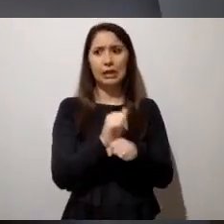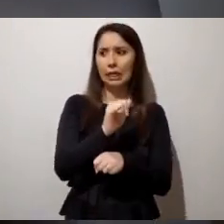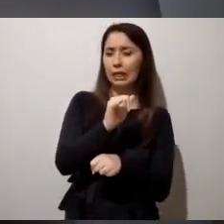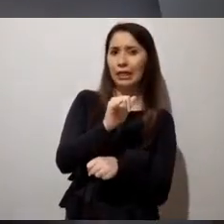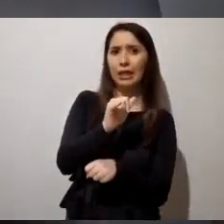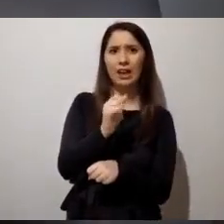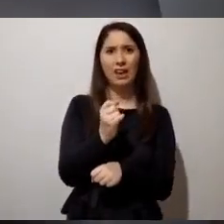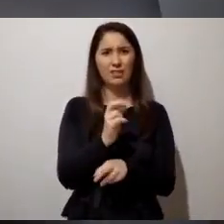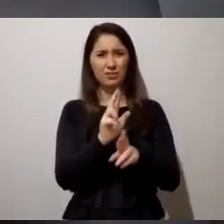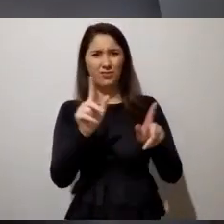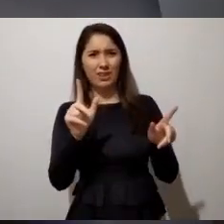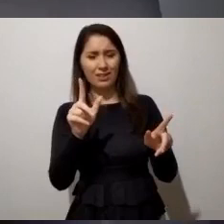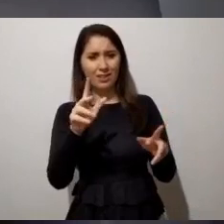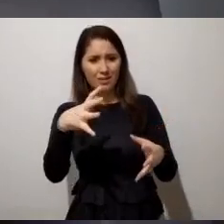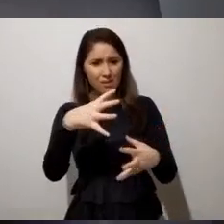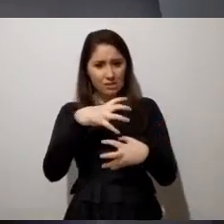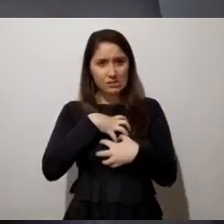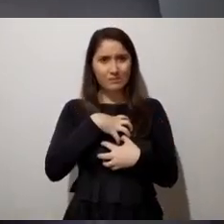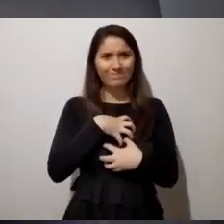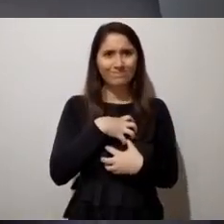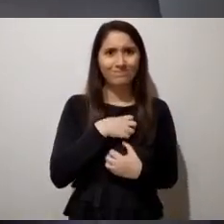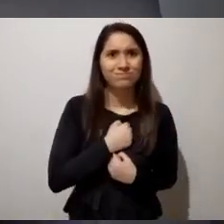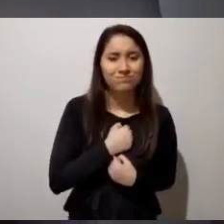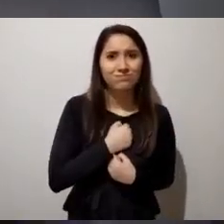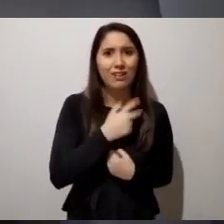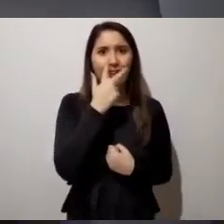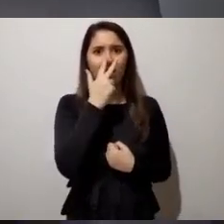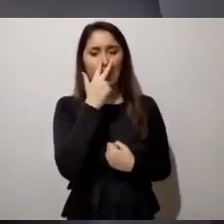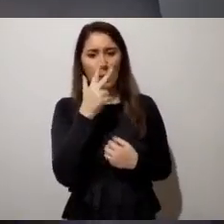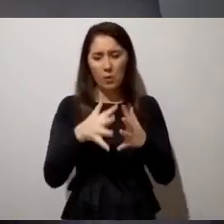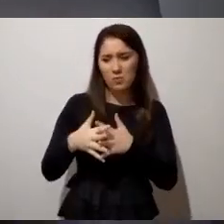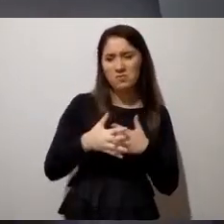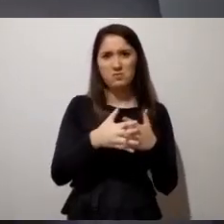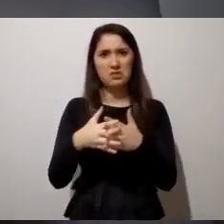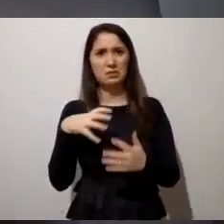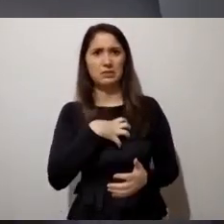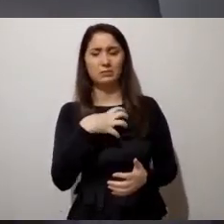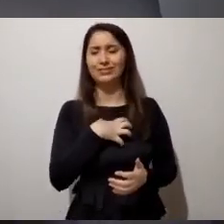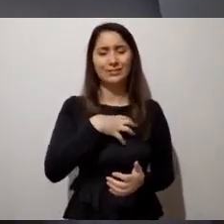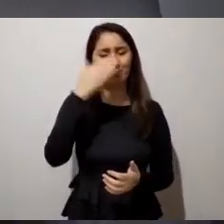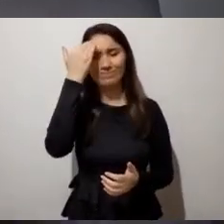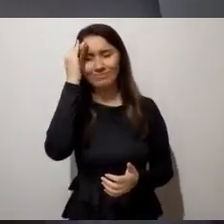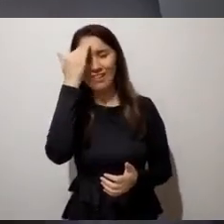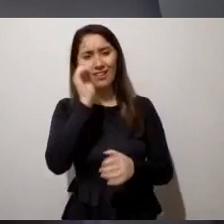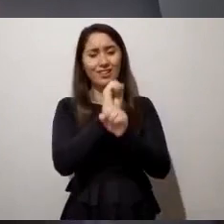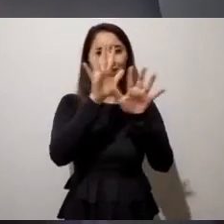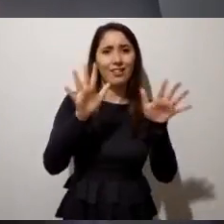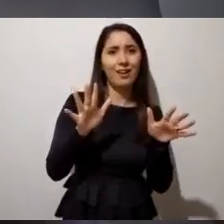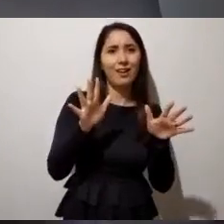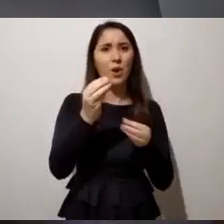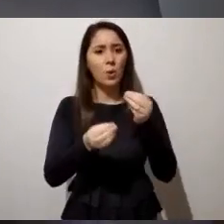que te afeta de alguma forma, você fica meio perdido com o que você está sentindo, não consegue entender exatamente